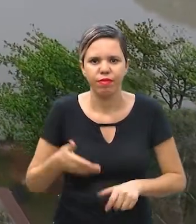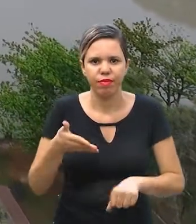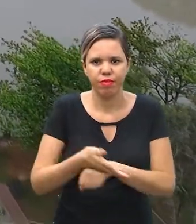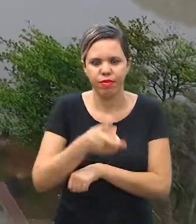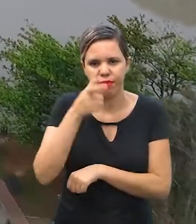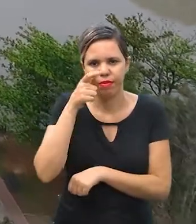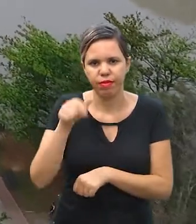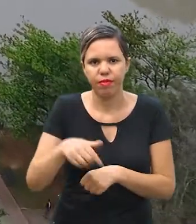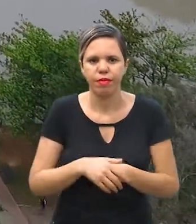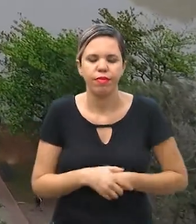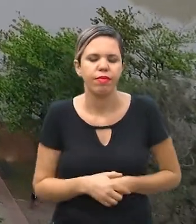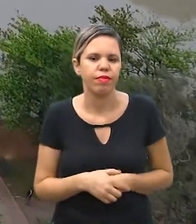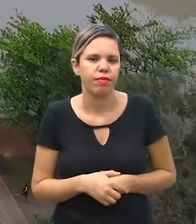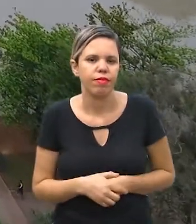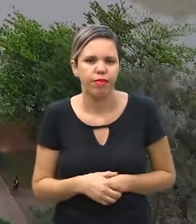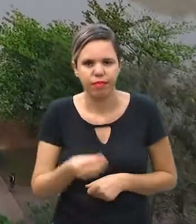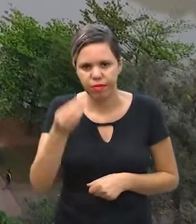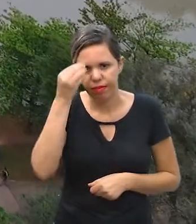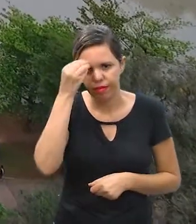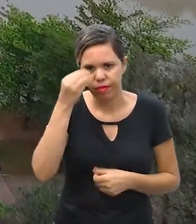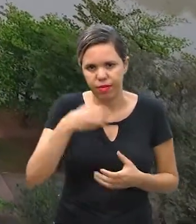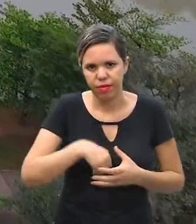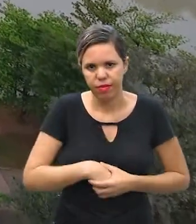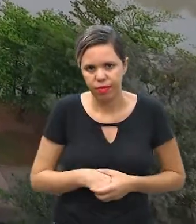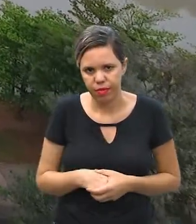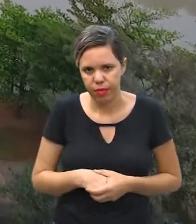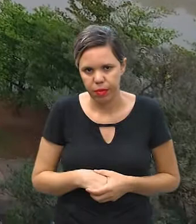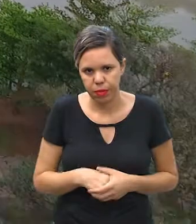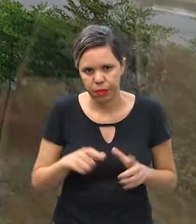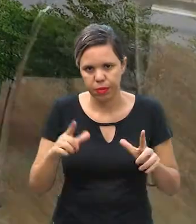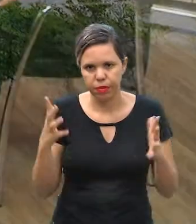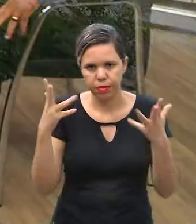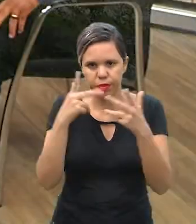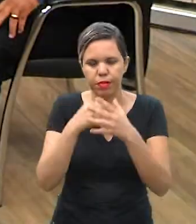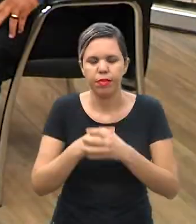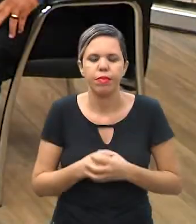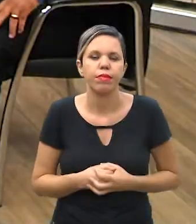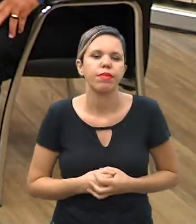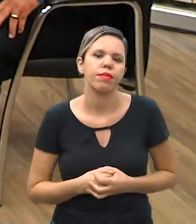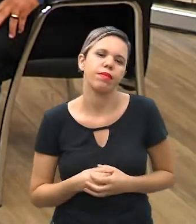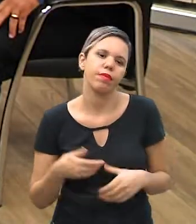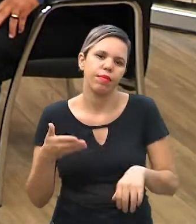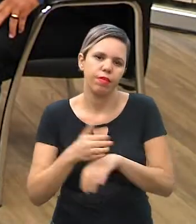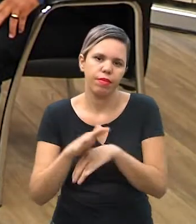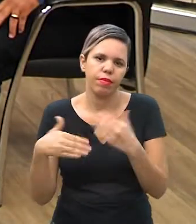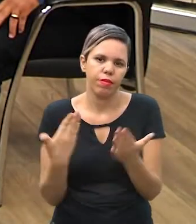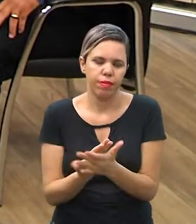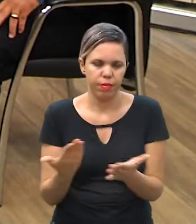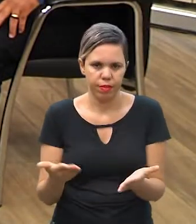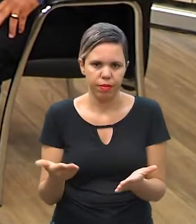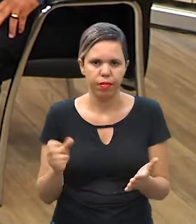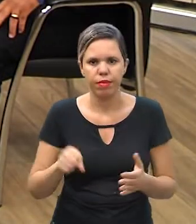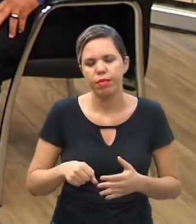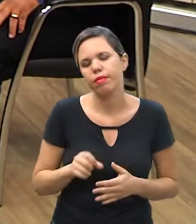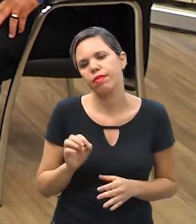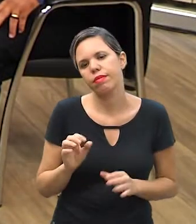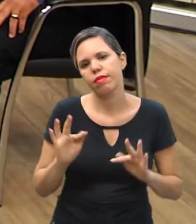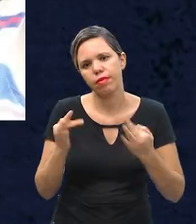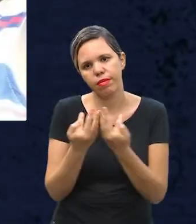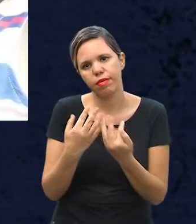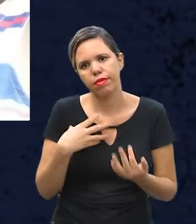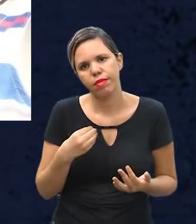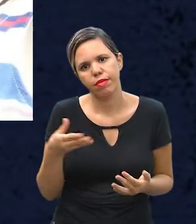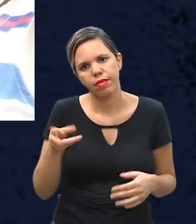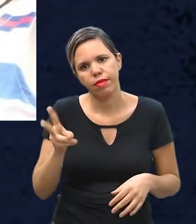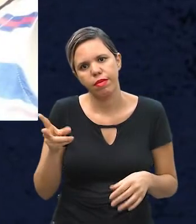que visitei, isso marcou bastante. Nossa, que lugar bonito e tal. E que frequenta até hoje? Com certeza, com os meus